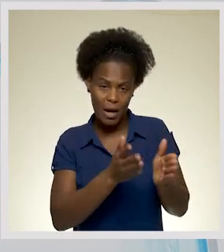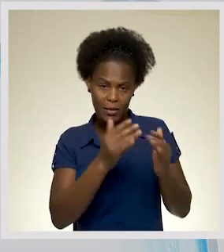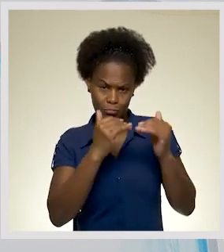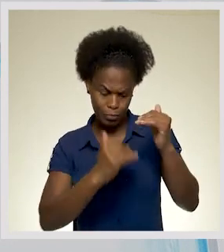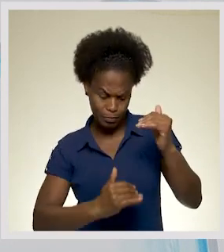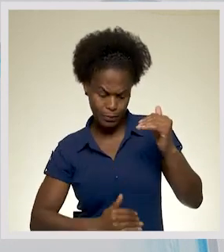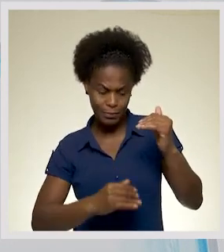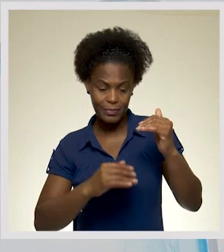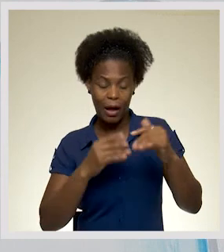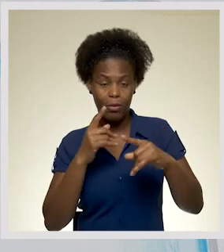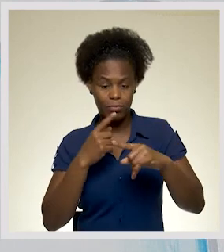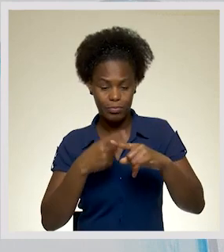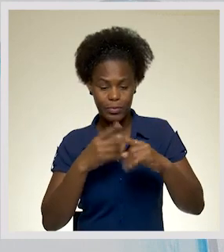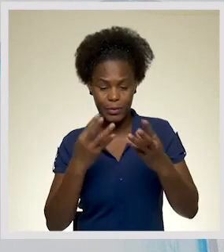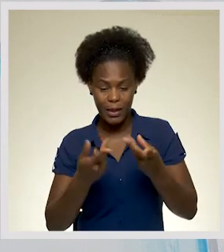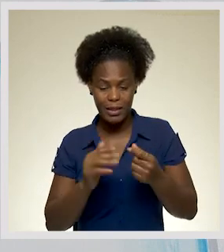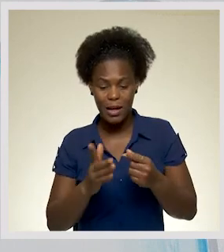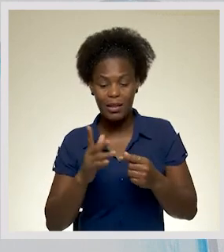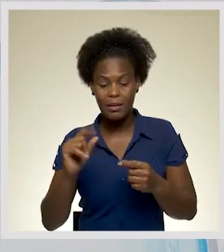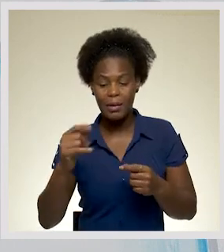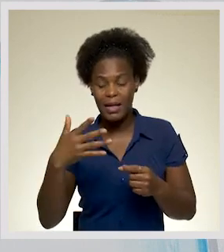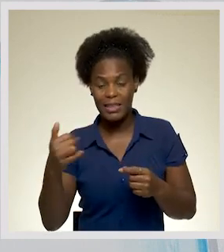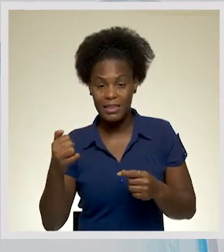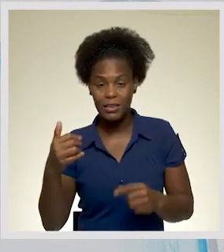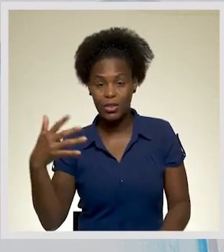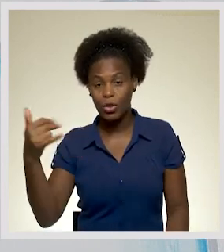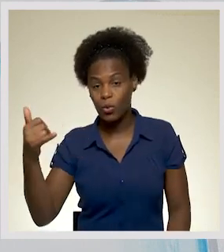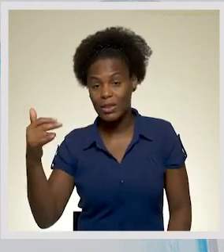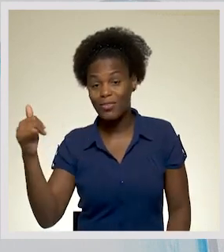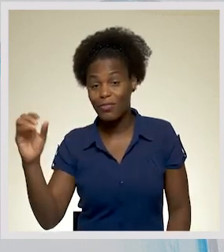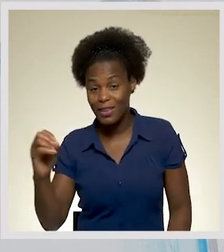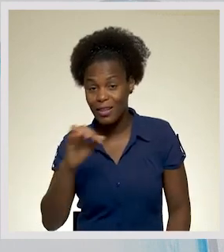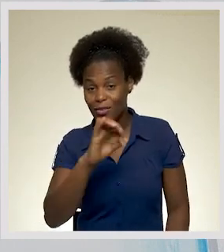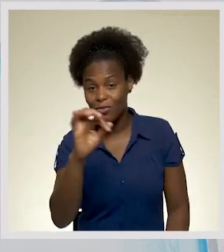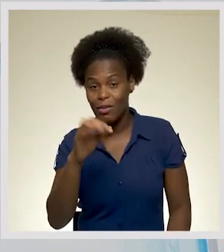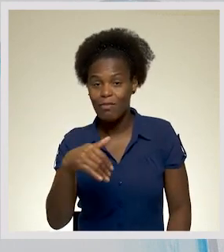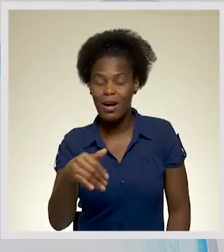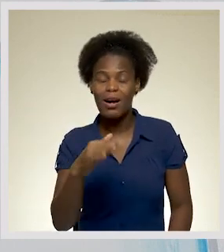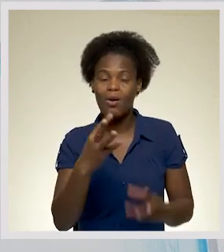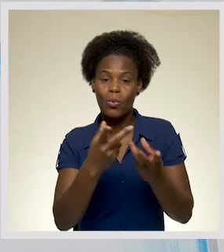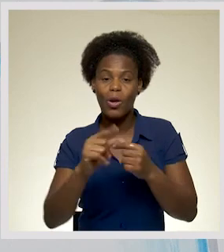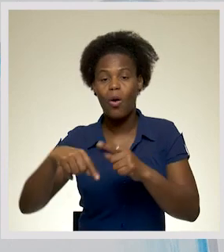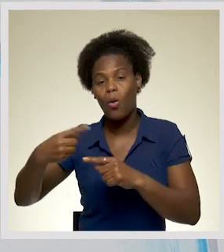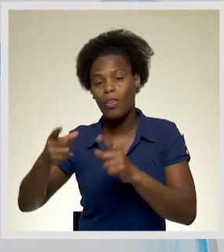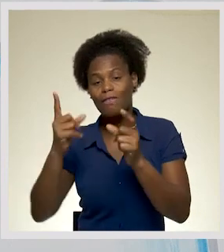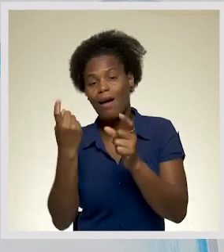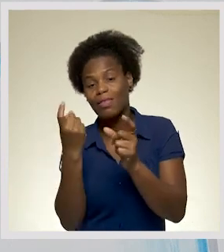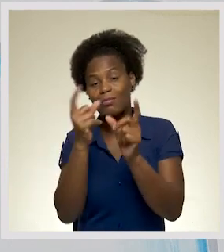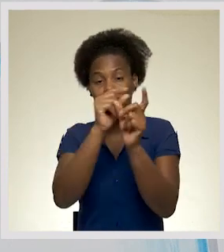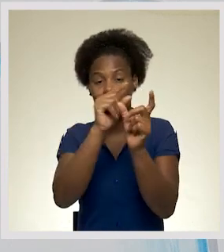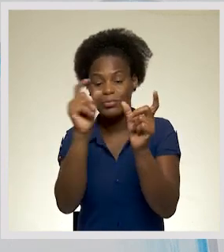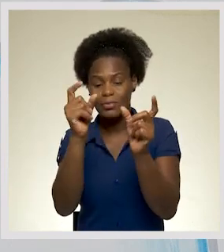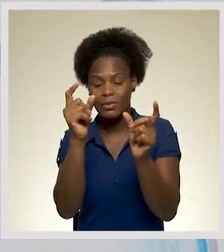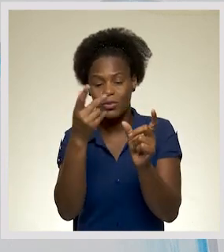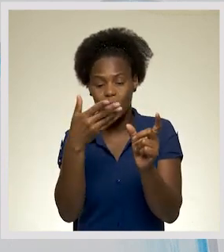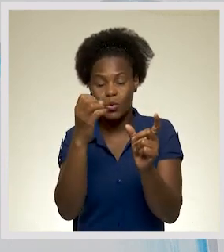uma parte, também 15, 12 e 20, e vocês terão de calcular a outra parte. Não